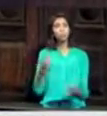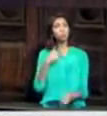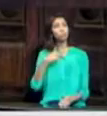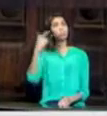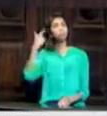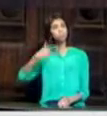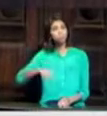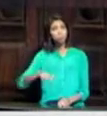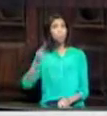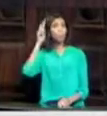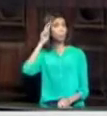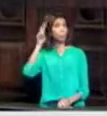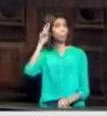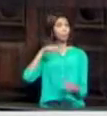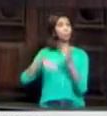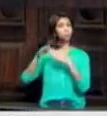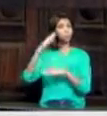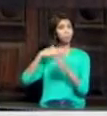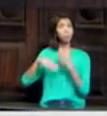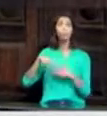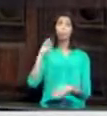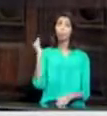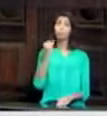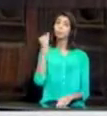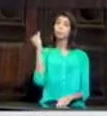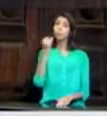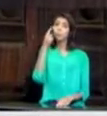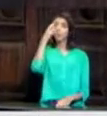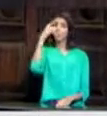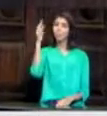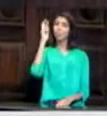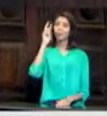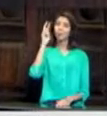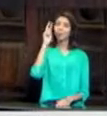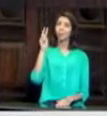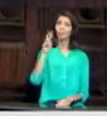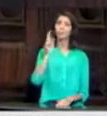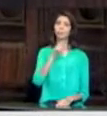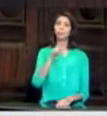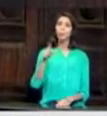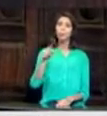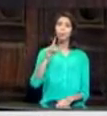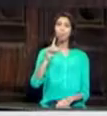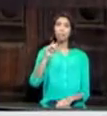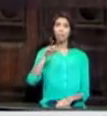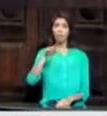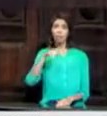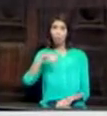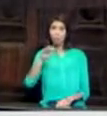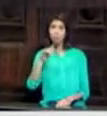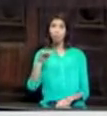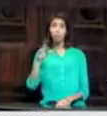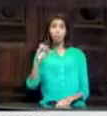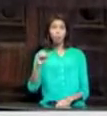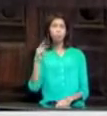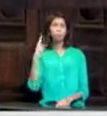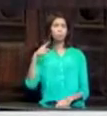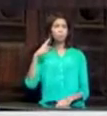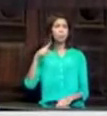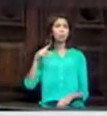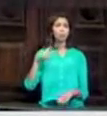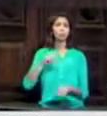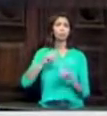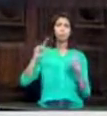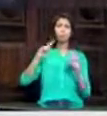novo, trazer a memória. E é muito importante, aí concluo, trazer a memória de Darcy Ribeiro, esse educador libertário, crítico,